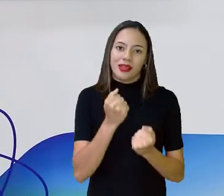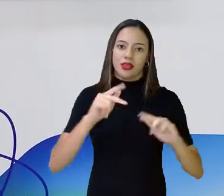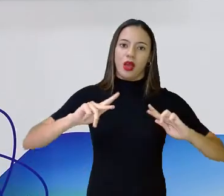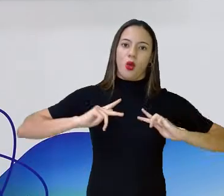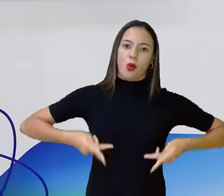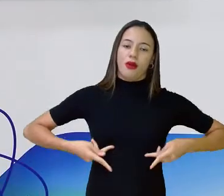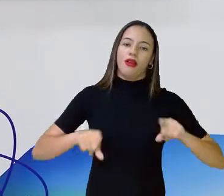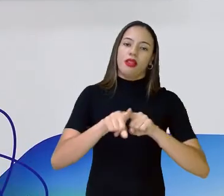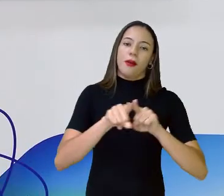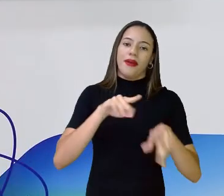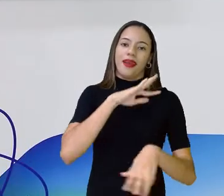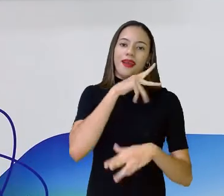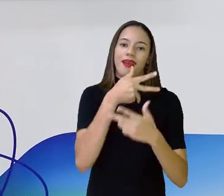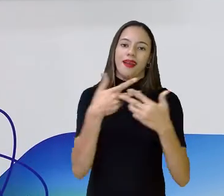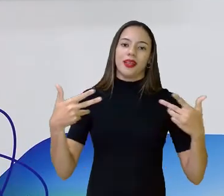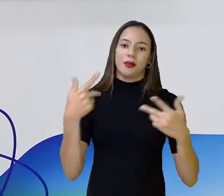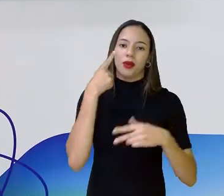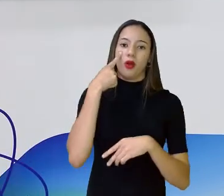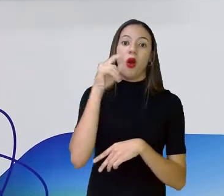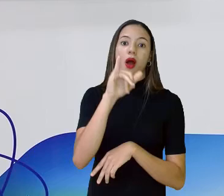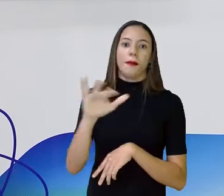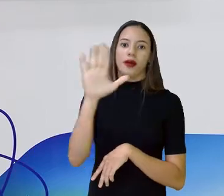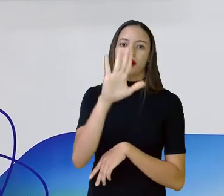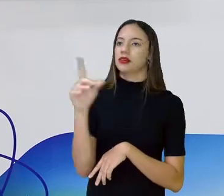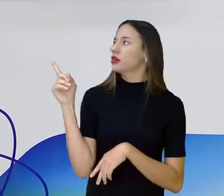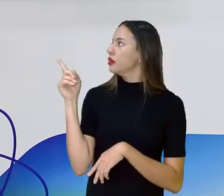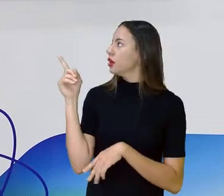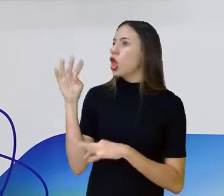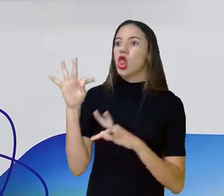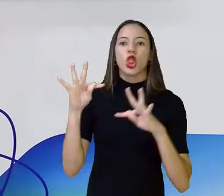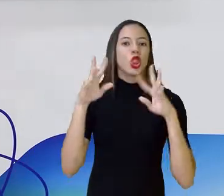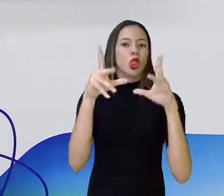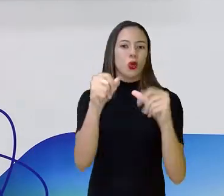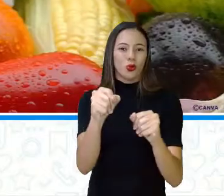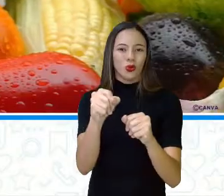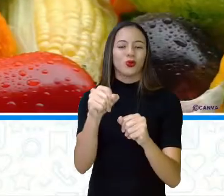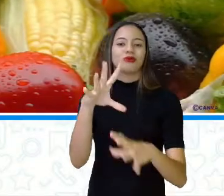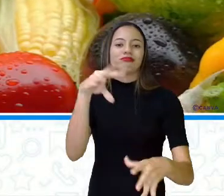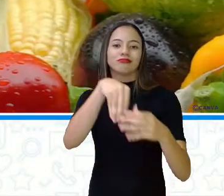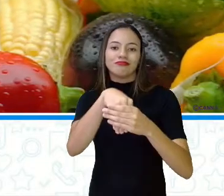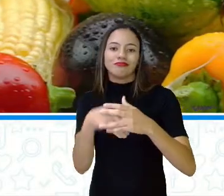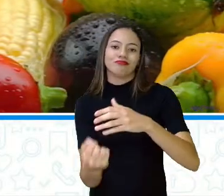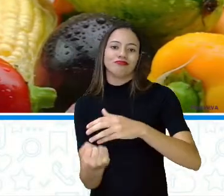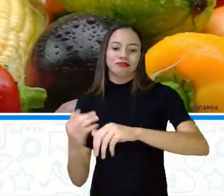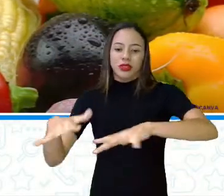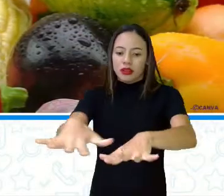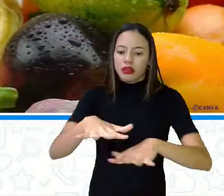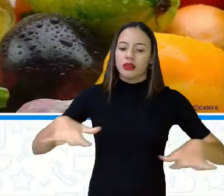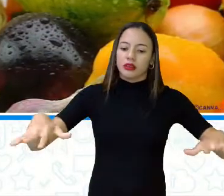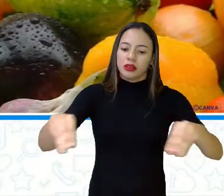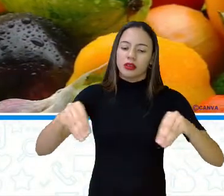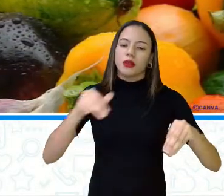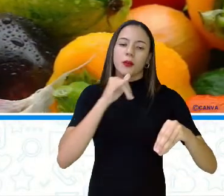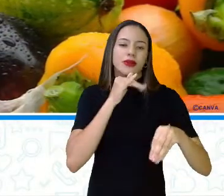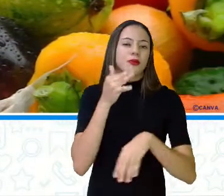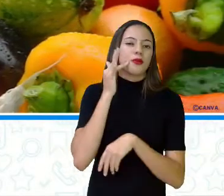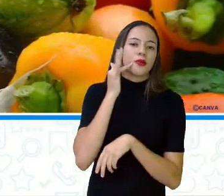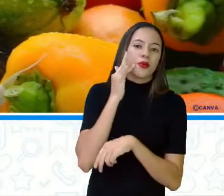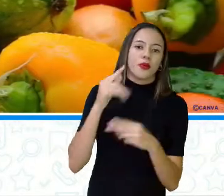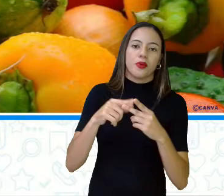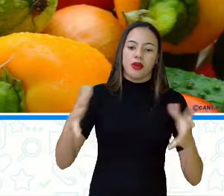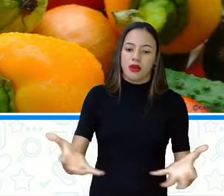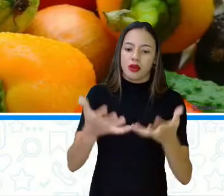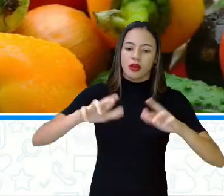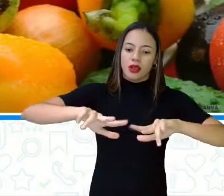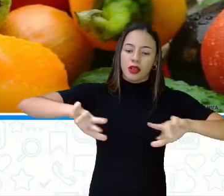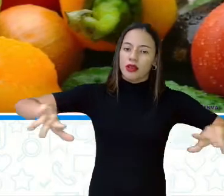vocês estão vendo aí na imagem, vem a partir do solo. Nós vamos plantar, seja as verduras, os legumes, as frutas, vem